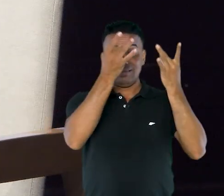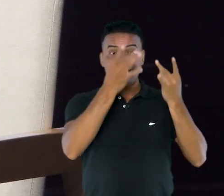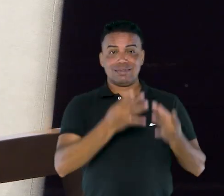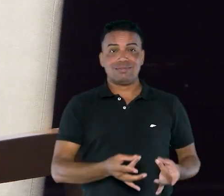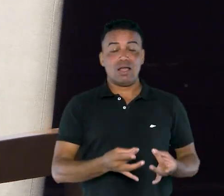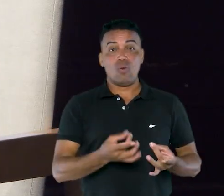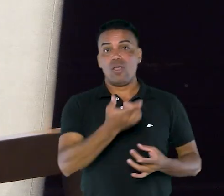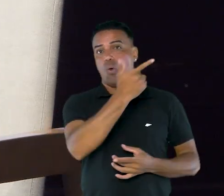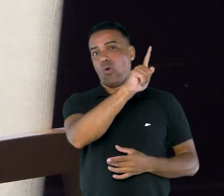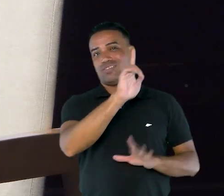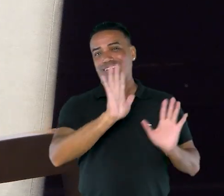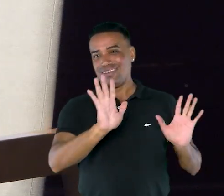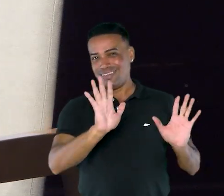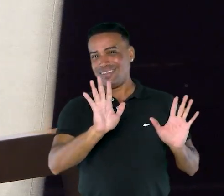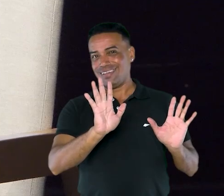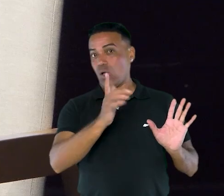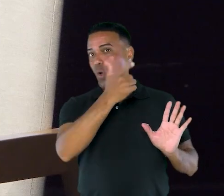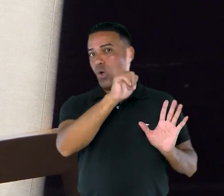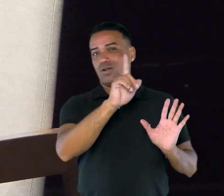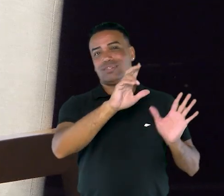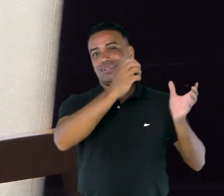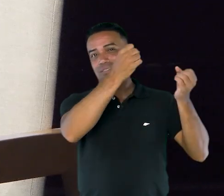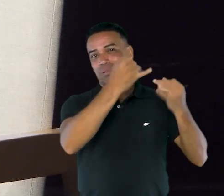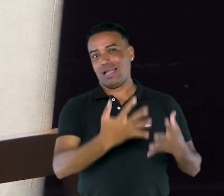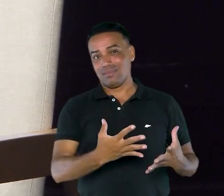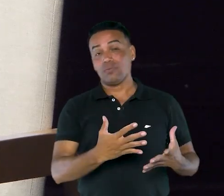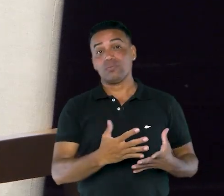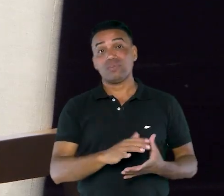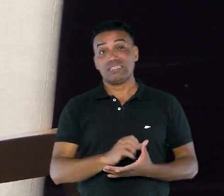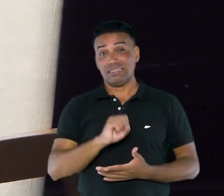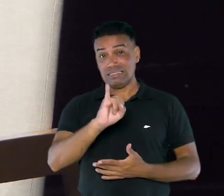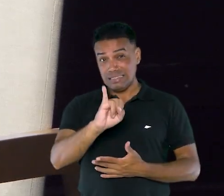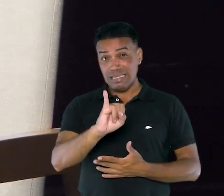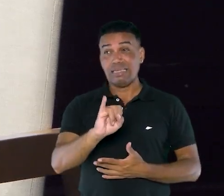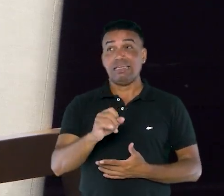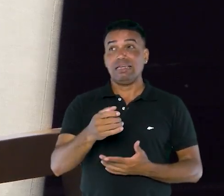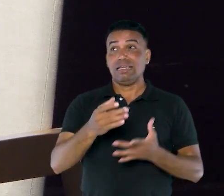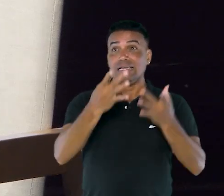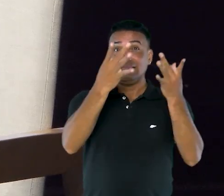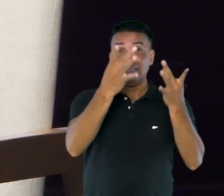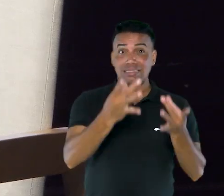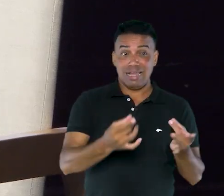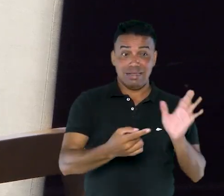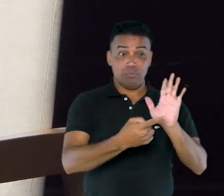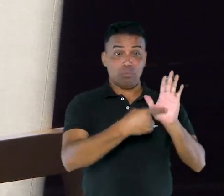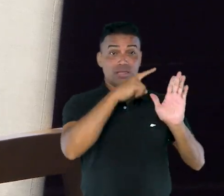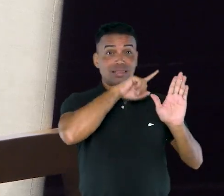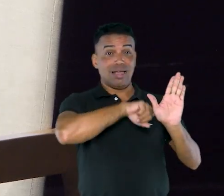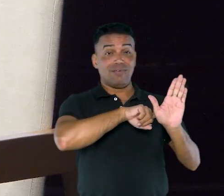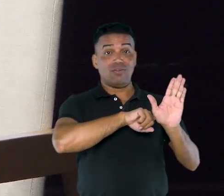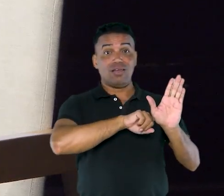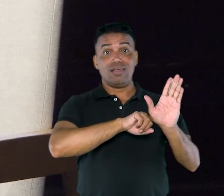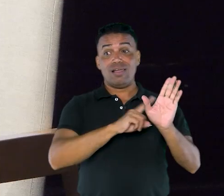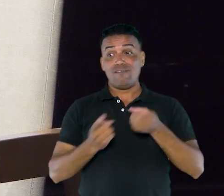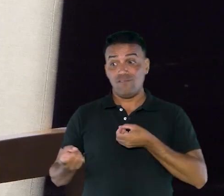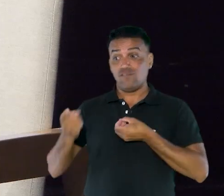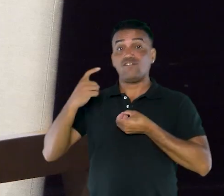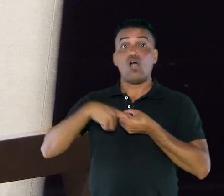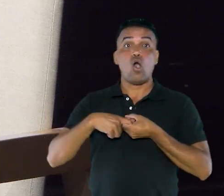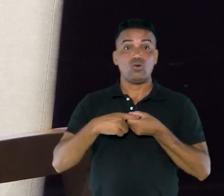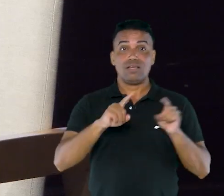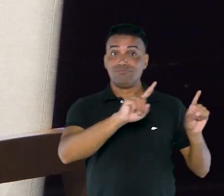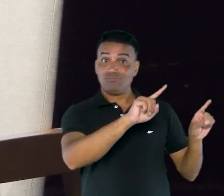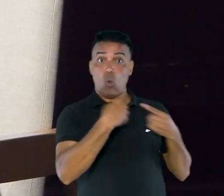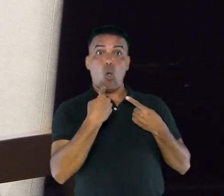descrição da natureza, ela é outra coisa. E isso é um bumerangue, né? Se a gente descreve isso como uma metáfora bélica, ela volta para a gente como uma